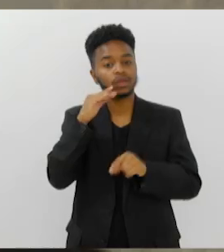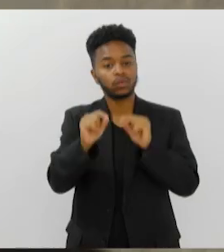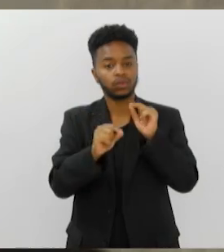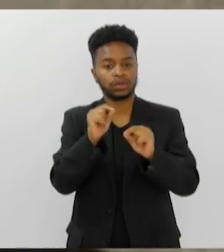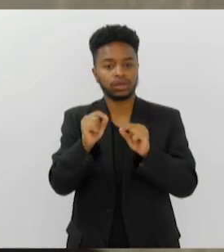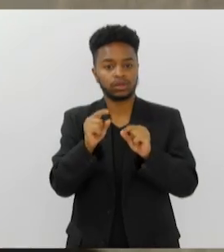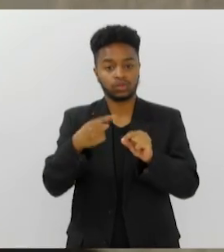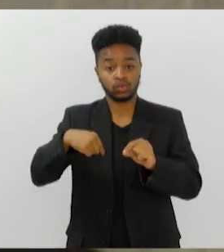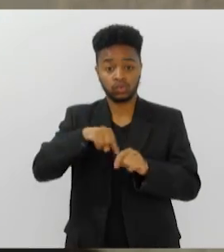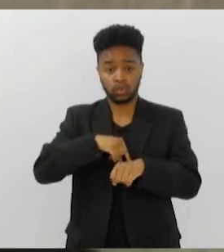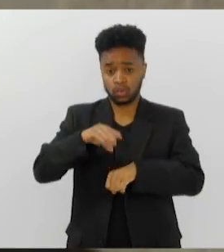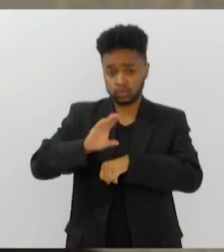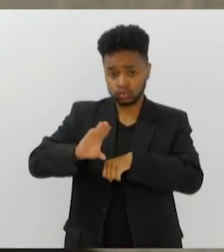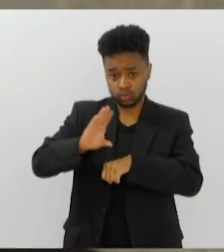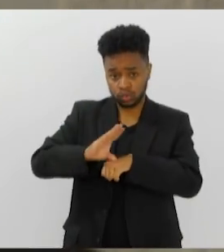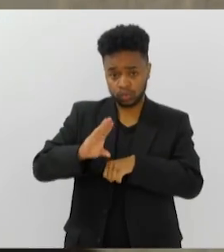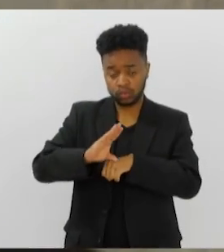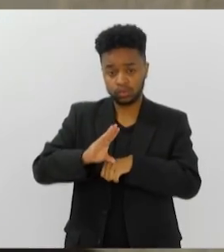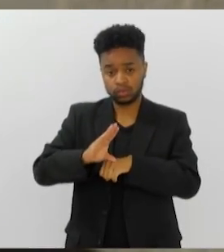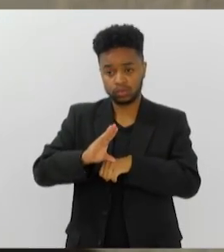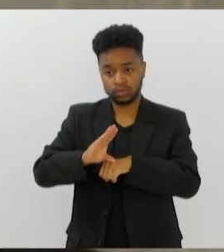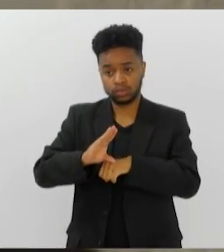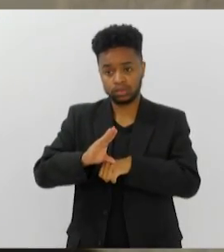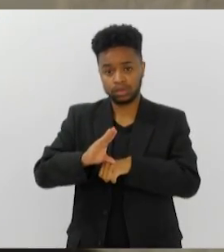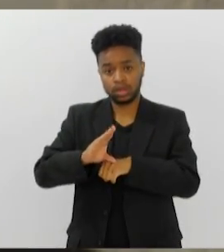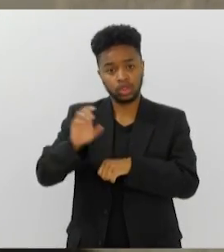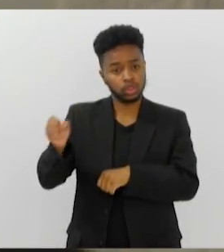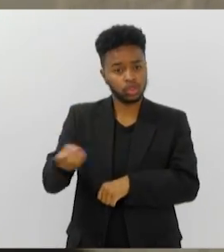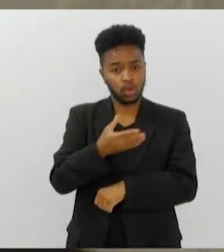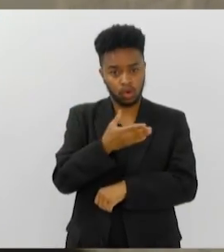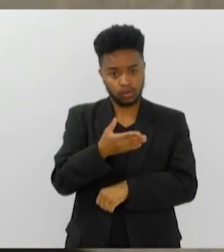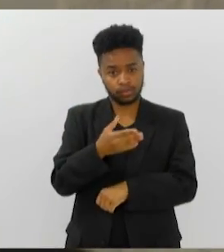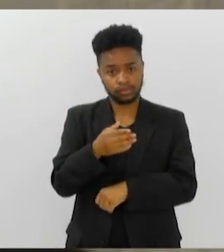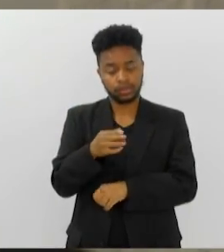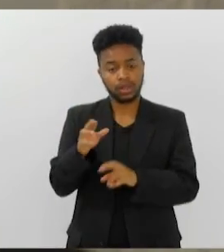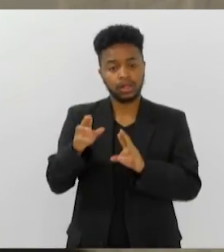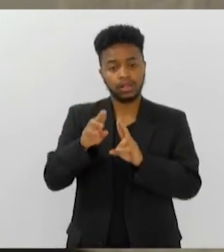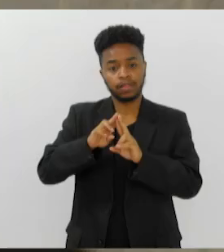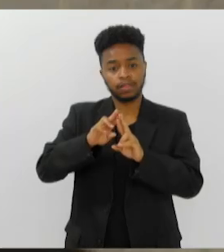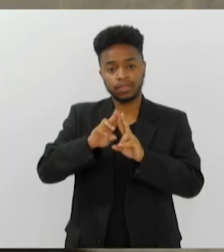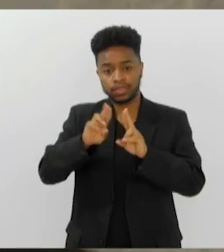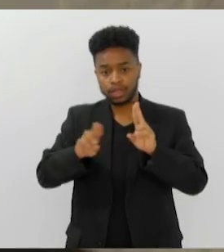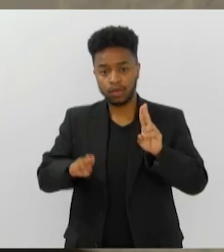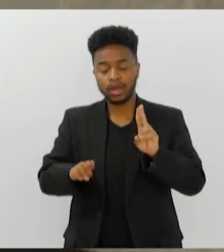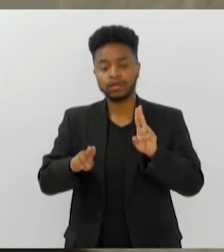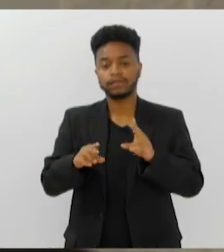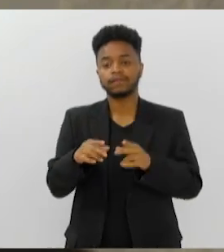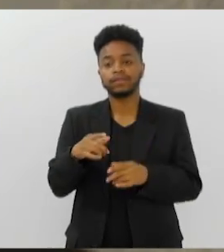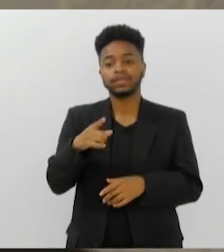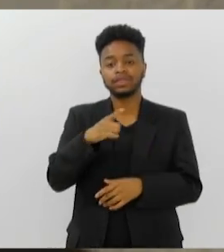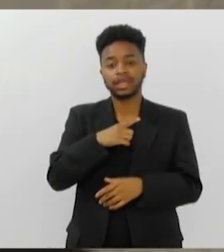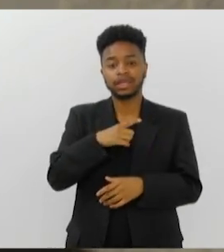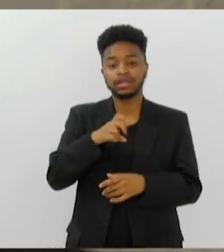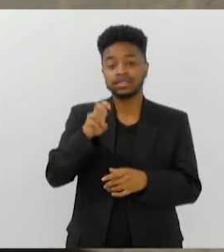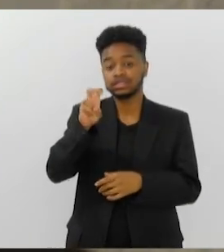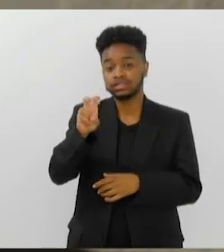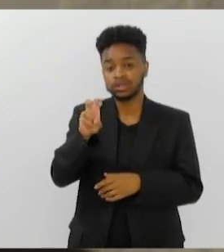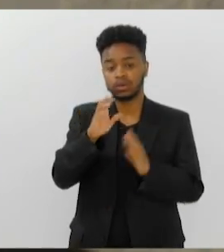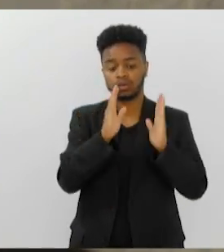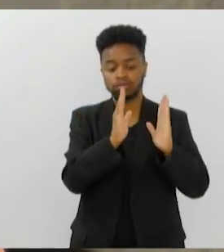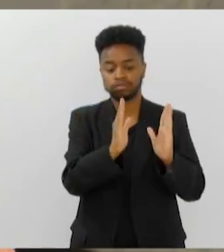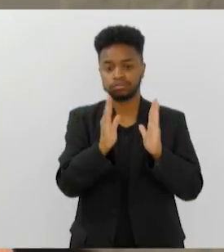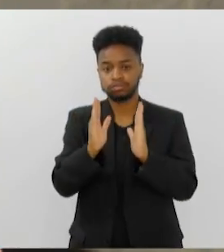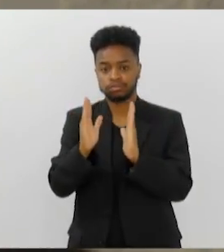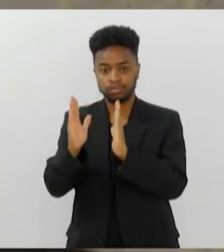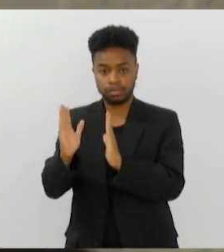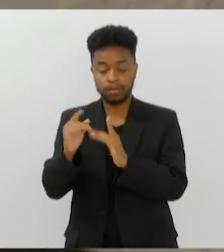nosso curso, por exemplo, que é um inédito, nosso curso na UFRJ, ele é composto por 5 unidades. Porque